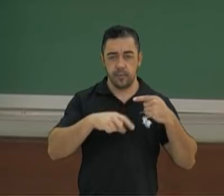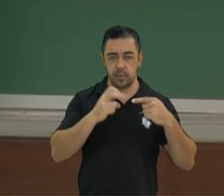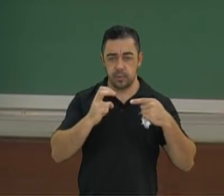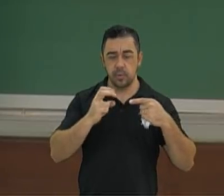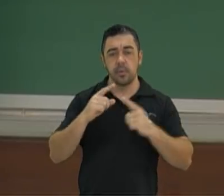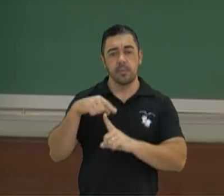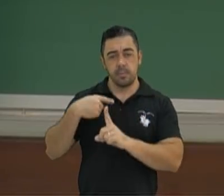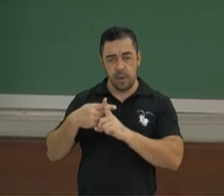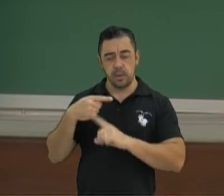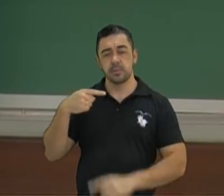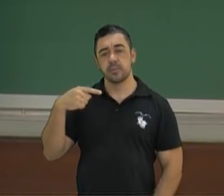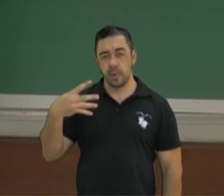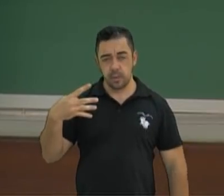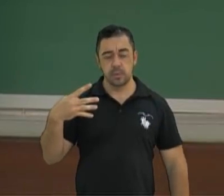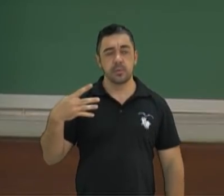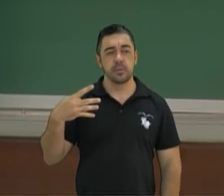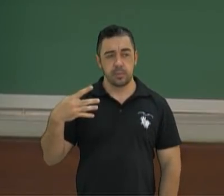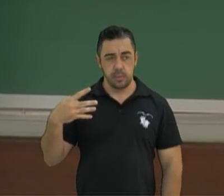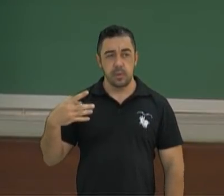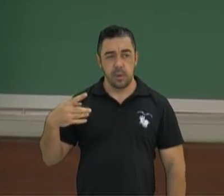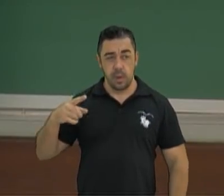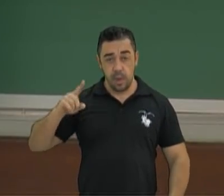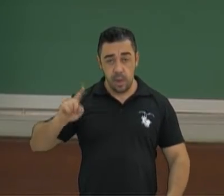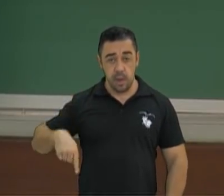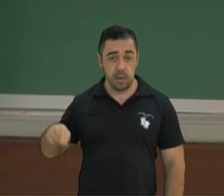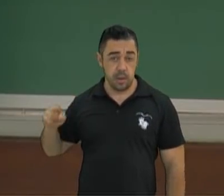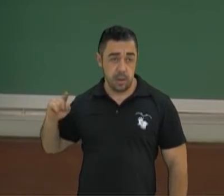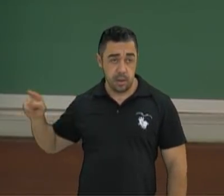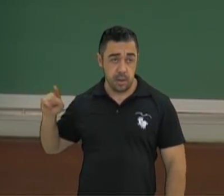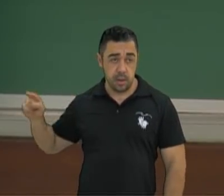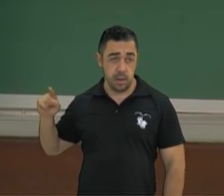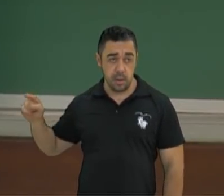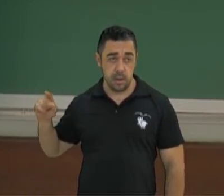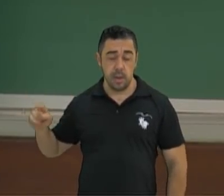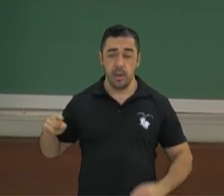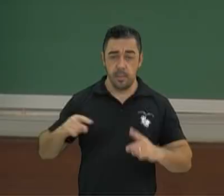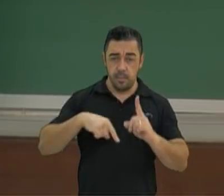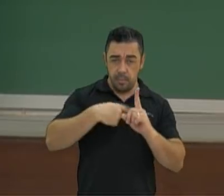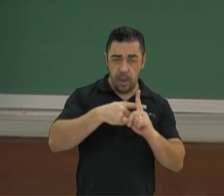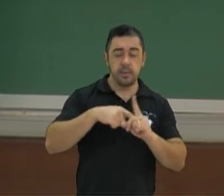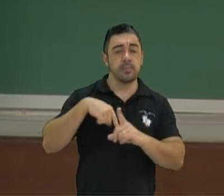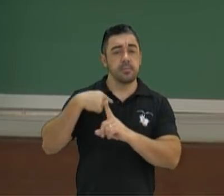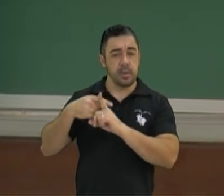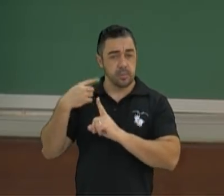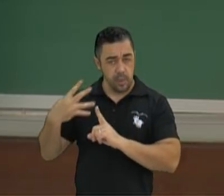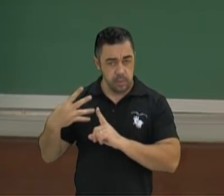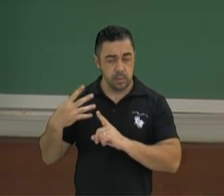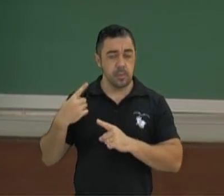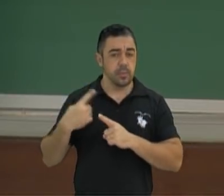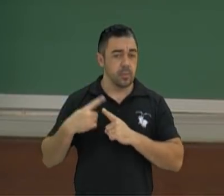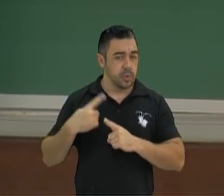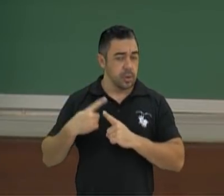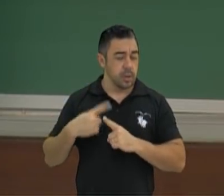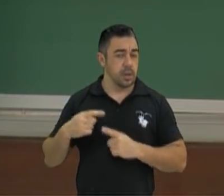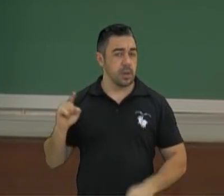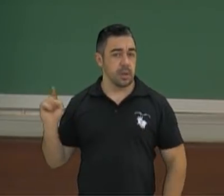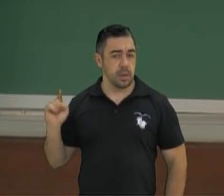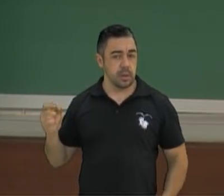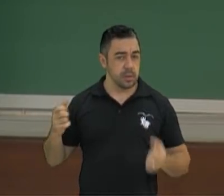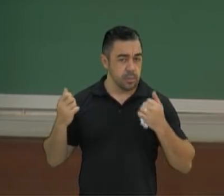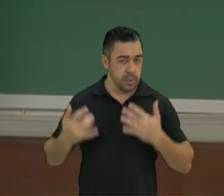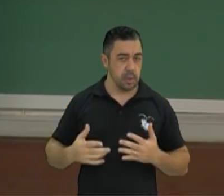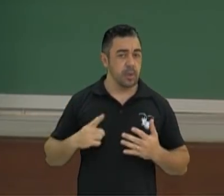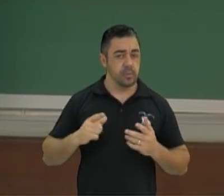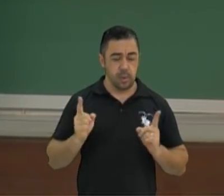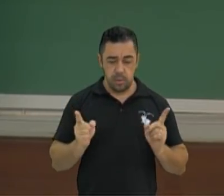mais 4, tá? Eu fiz questão de colocar aqui mais e mais 4, porque aqui a gente tem que lembrar que a gente faz o jogo